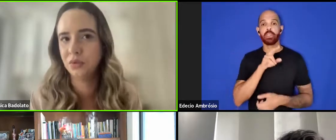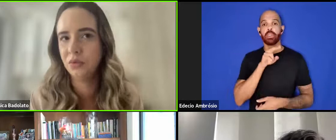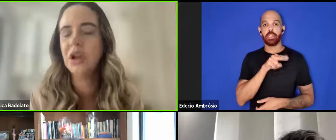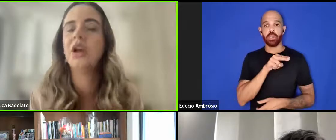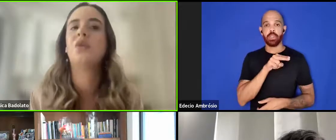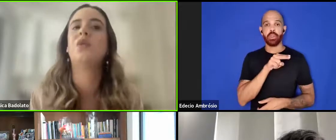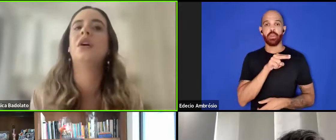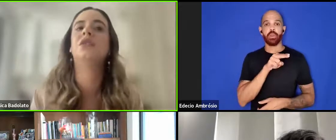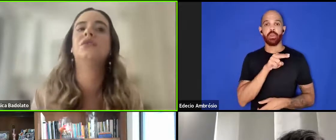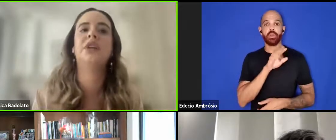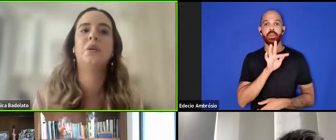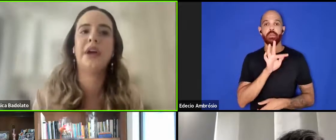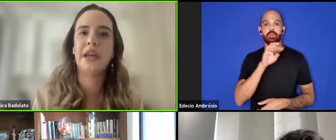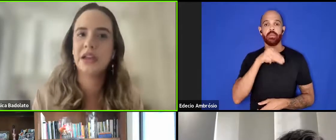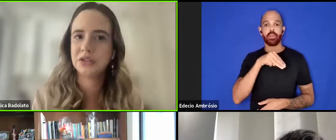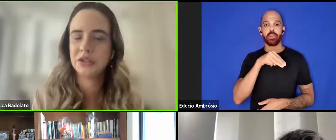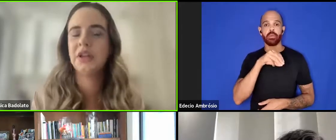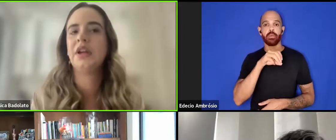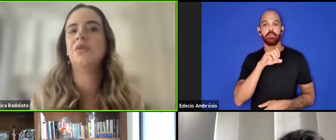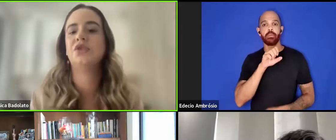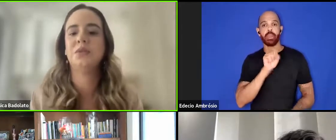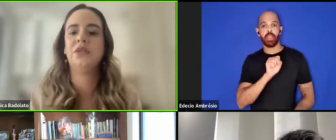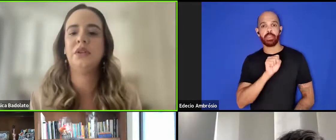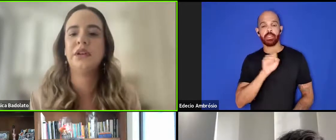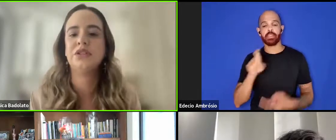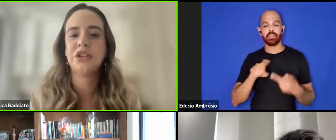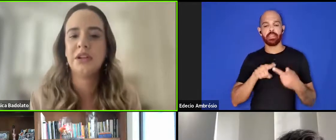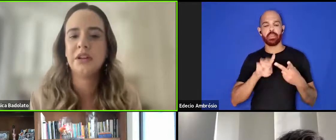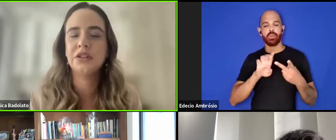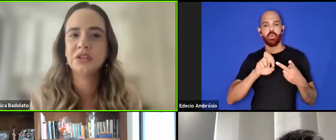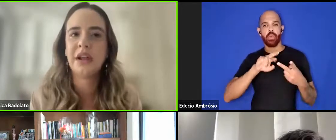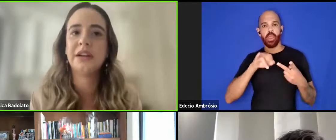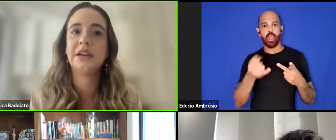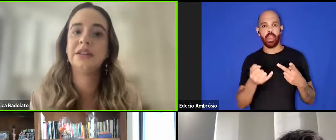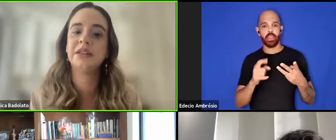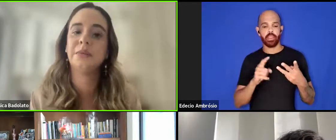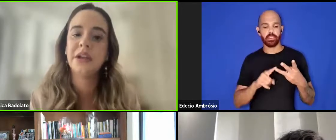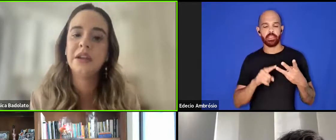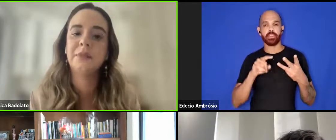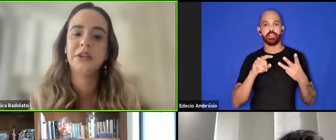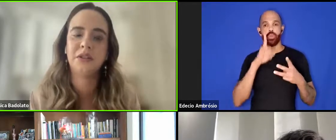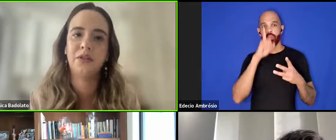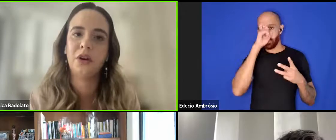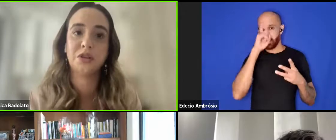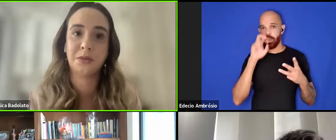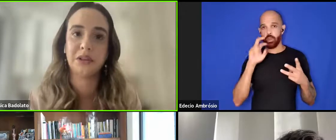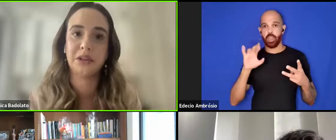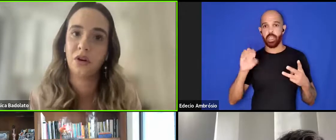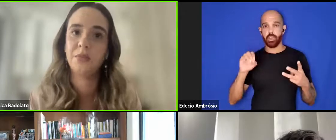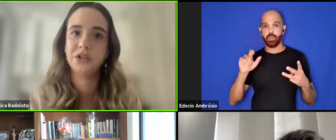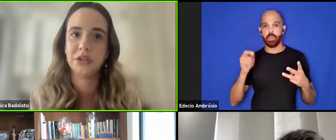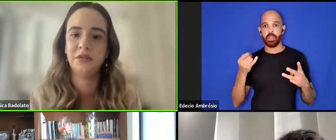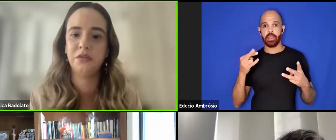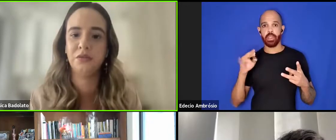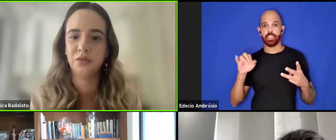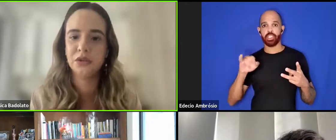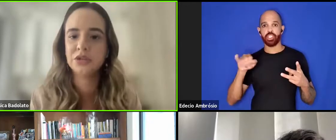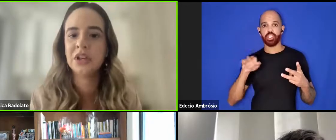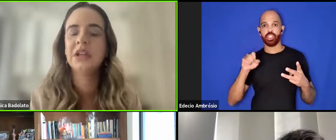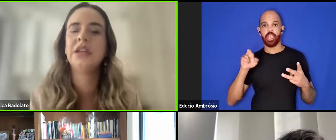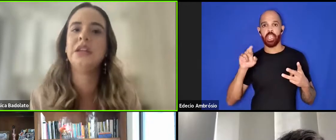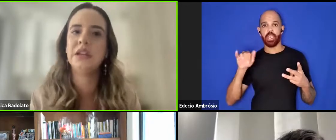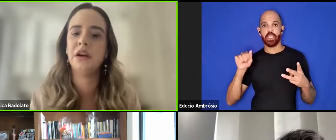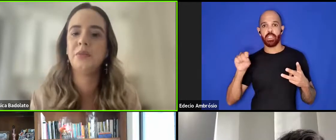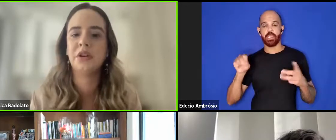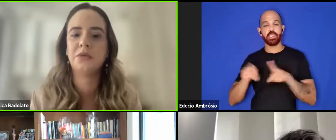Grosso do Sul, quanto da UERJ, o Hospital Rio Laranjeiras. Agradecer também as plataformas, né, da